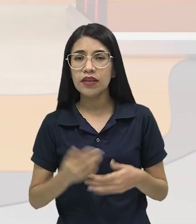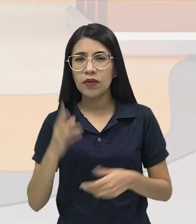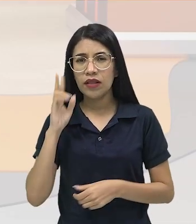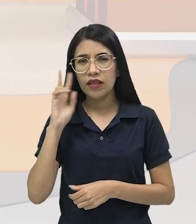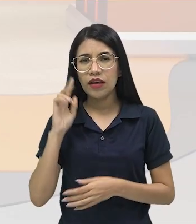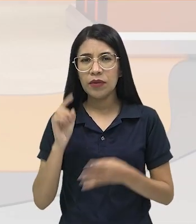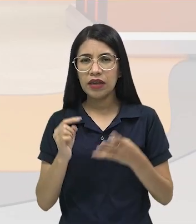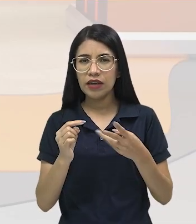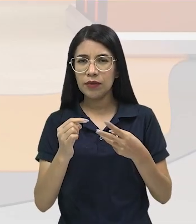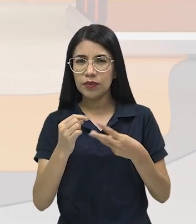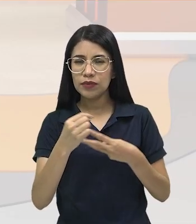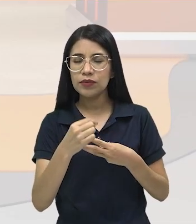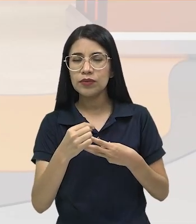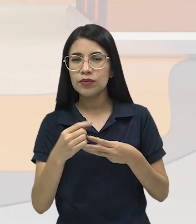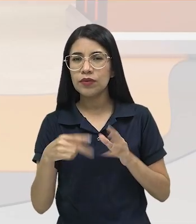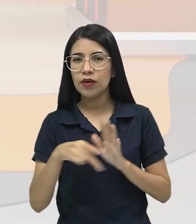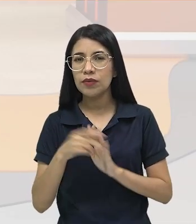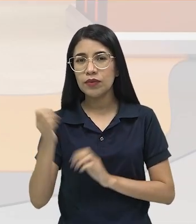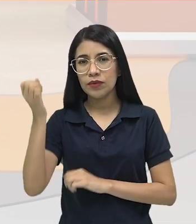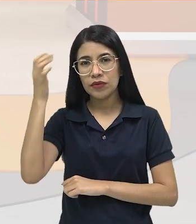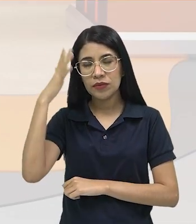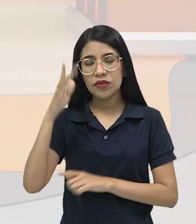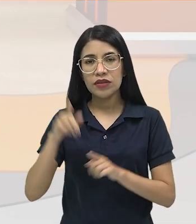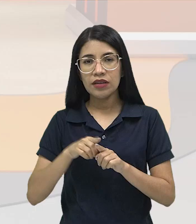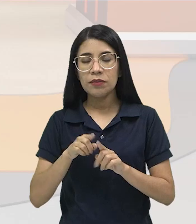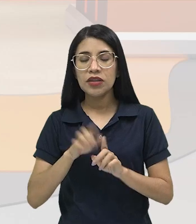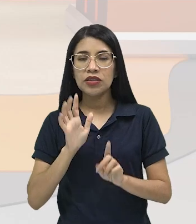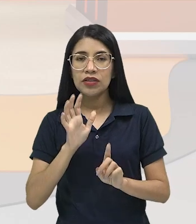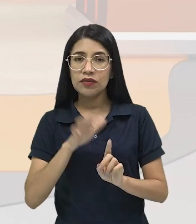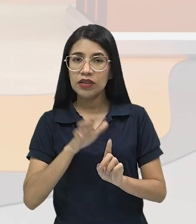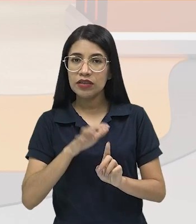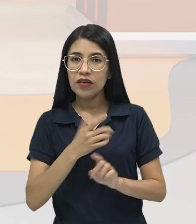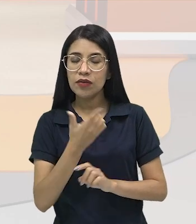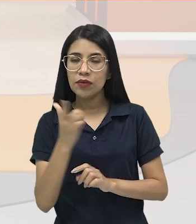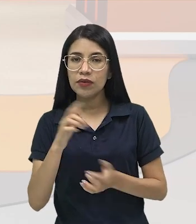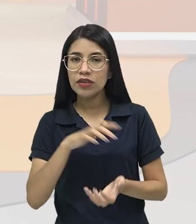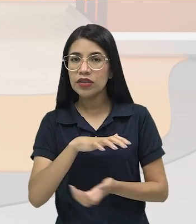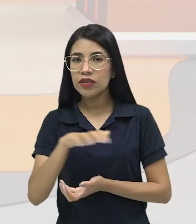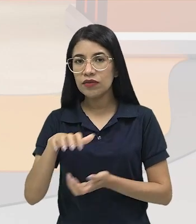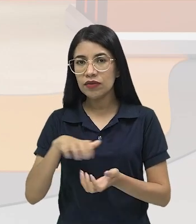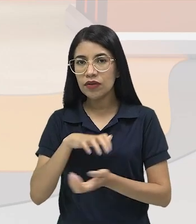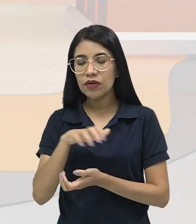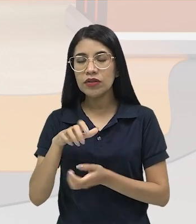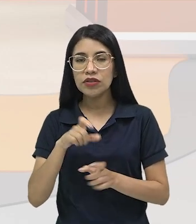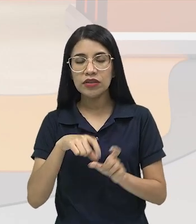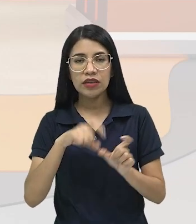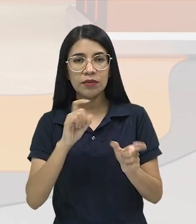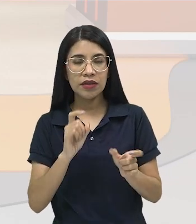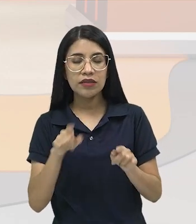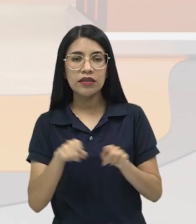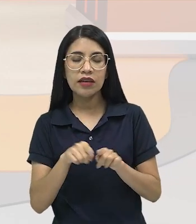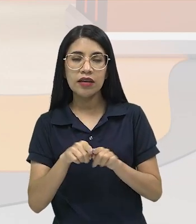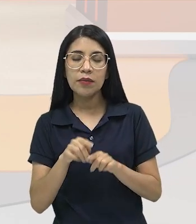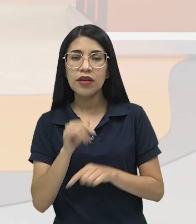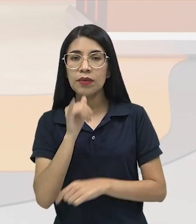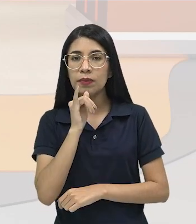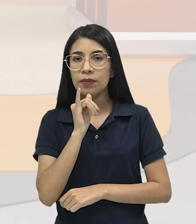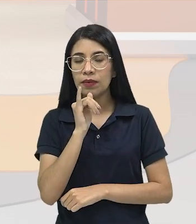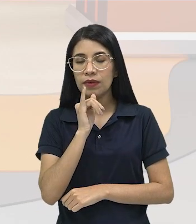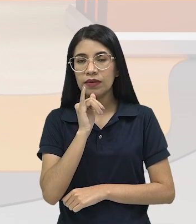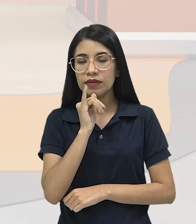esses princípios aqui do iluminismo já haviam guiado outros movimentos de independência, como